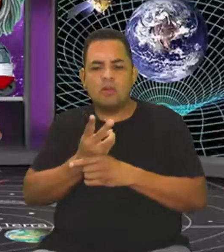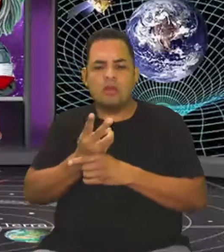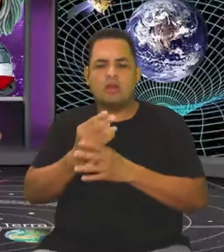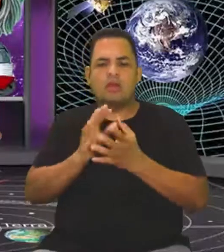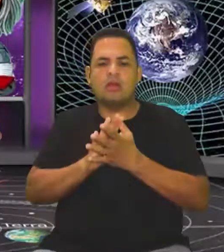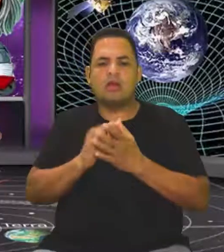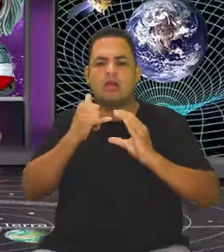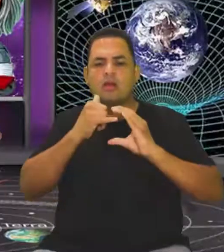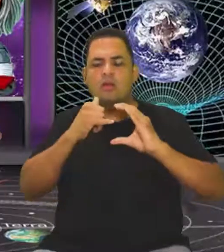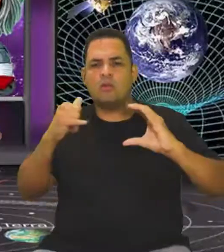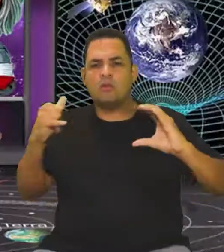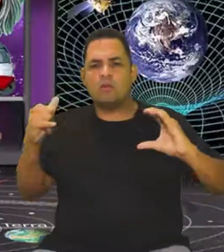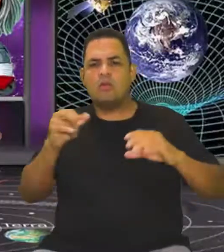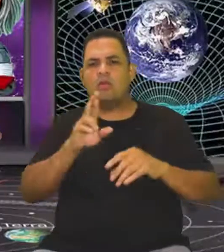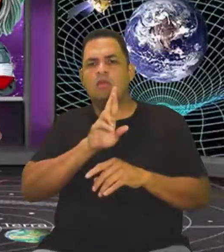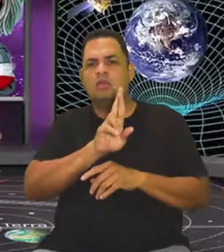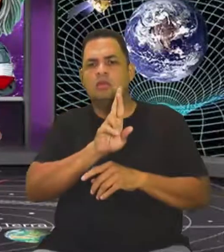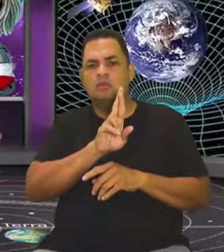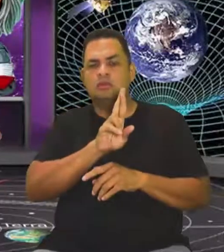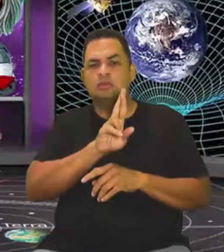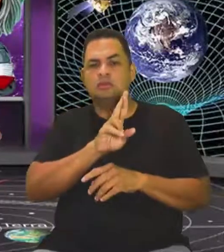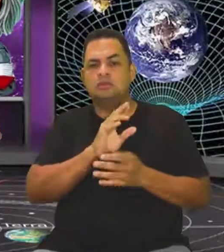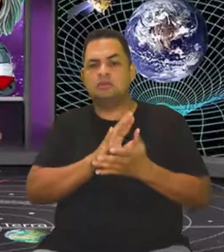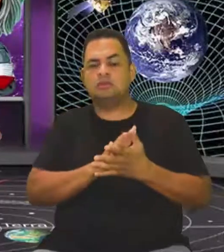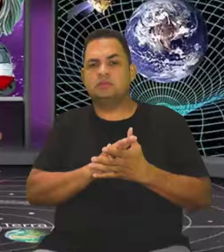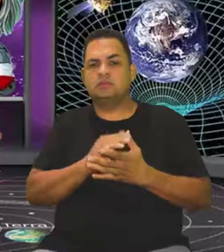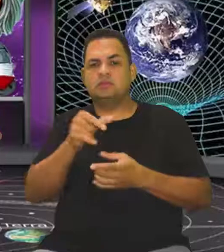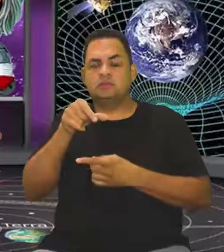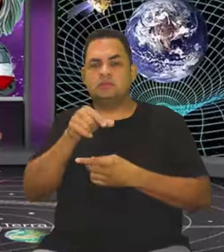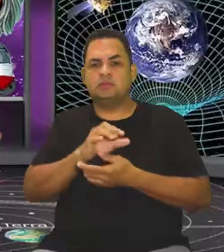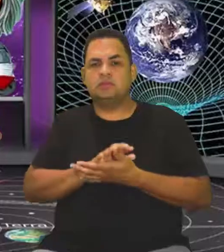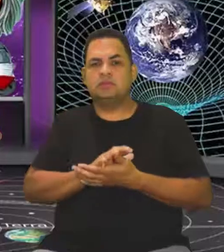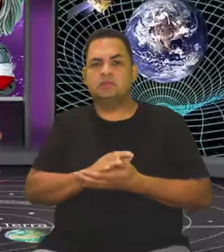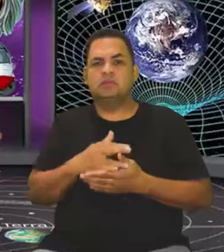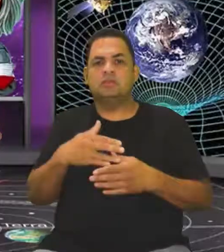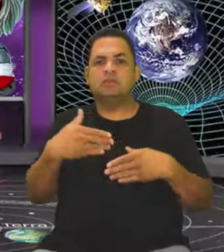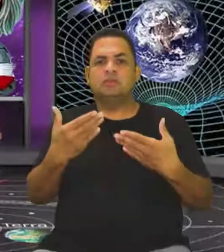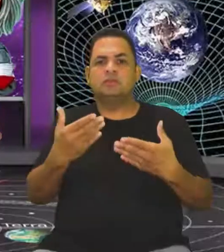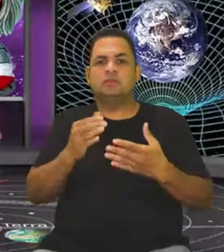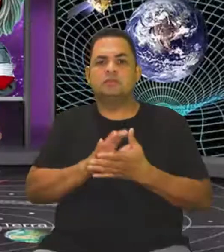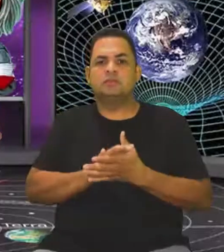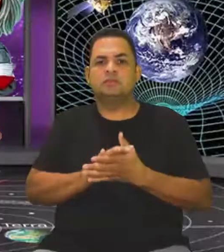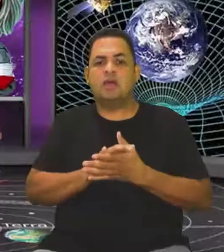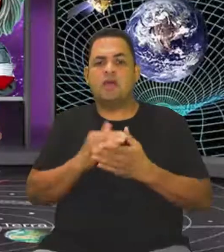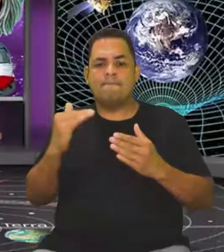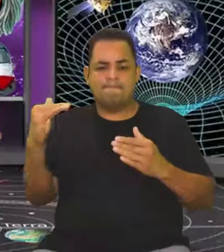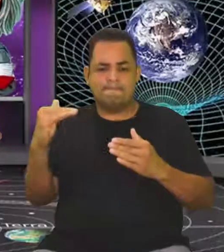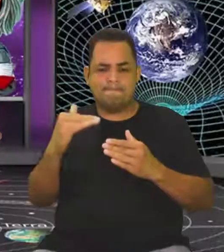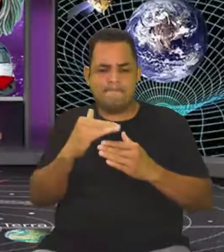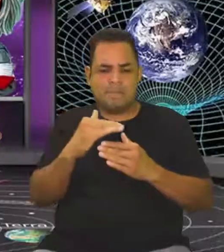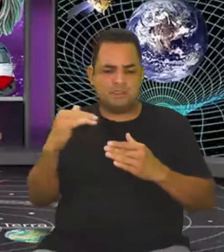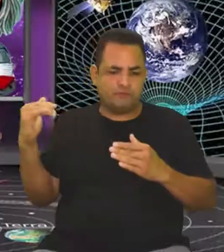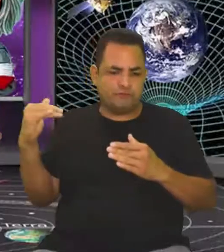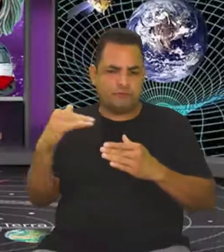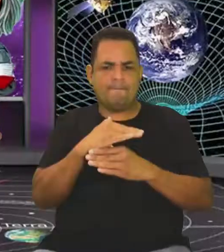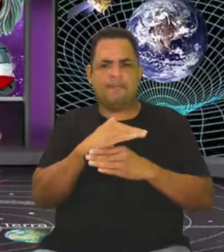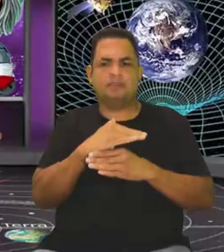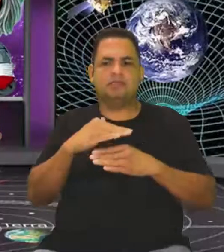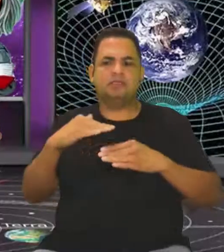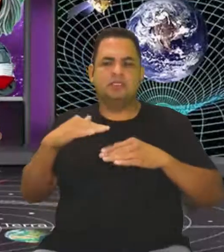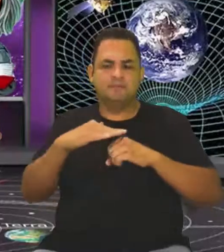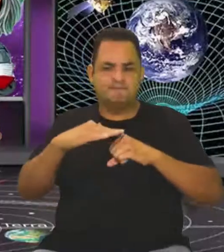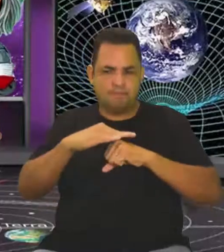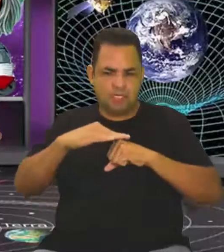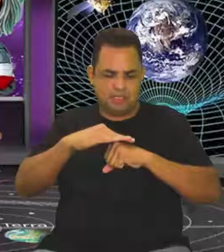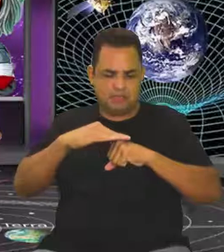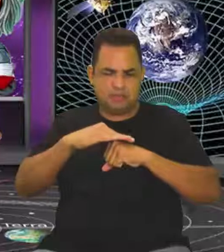circuito? Resistor, resistência. Ele é colocado ali para resistência da passagem da corrente elétrica. Então,